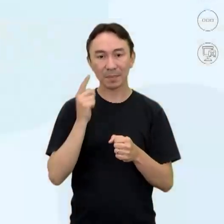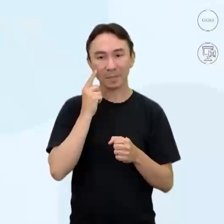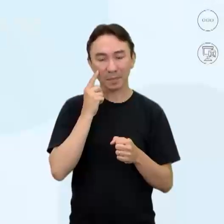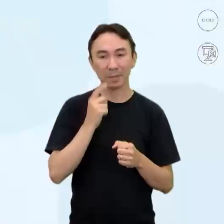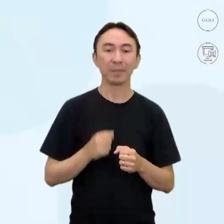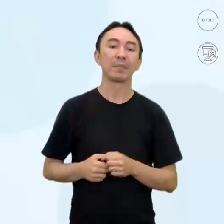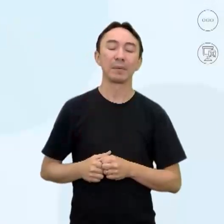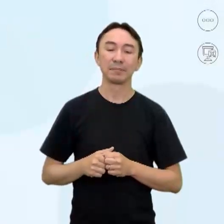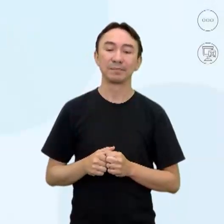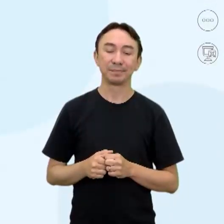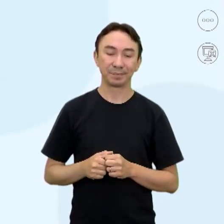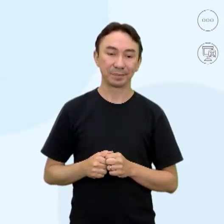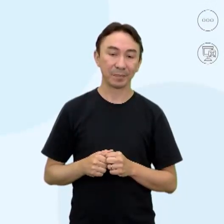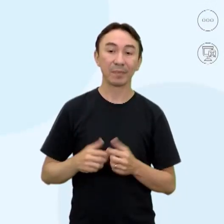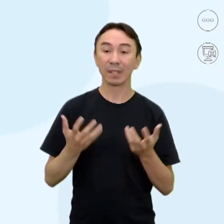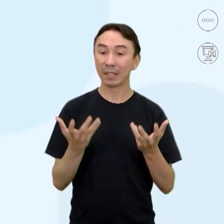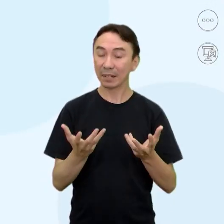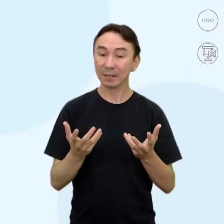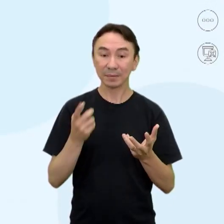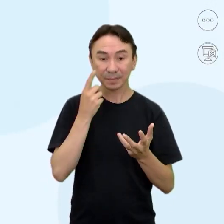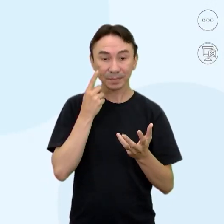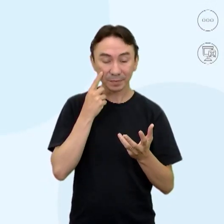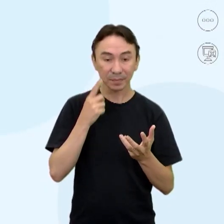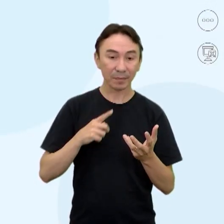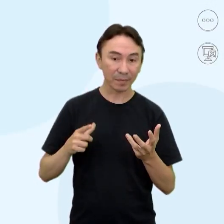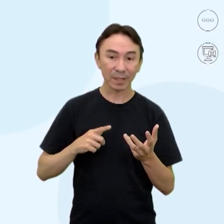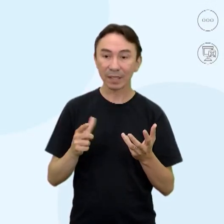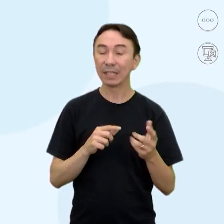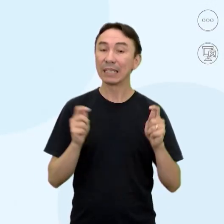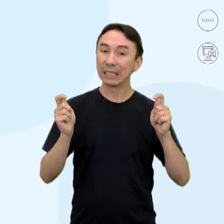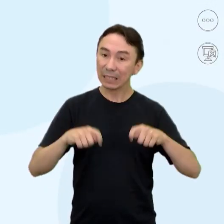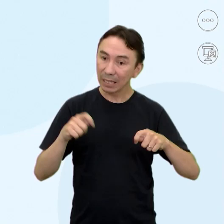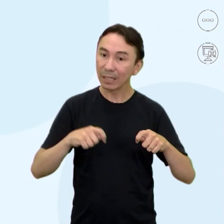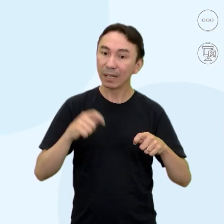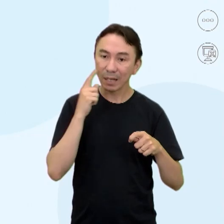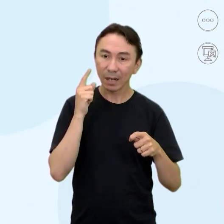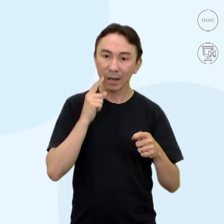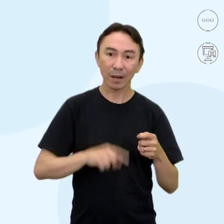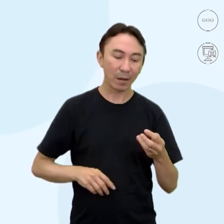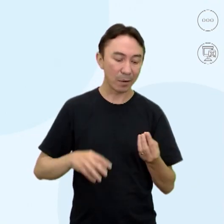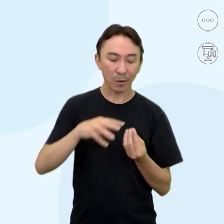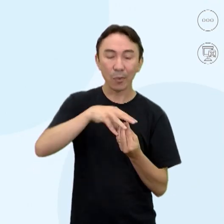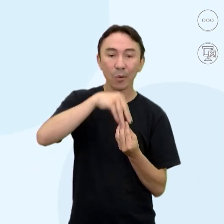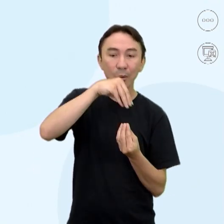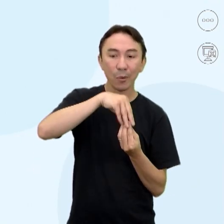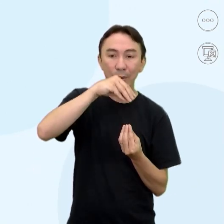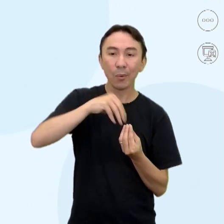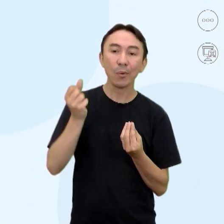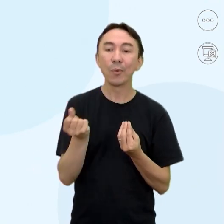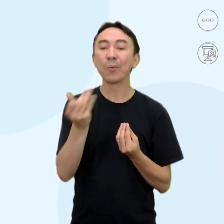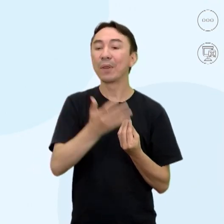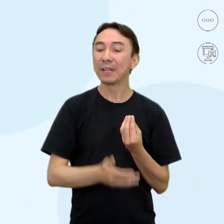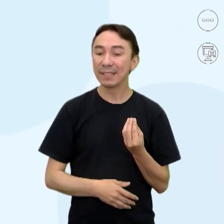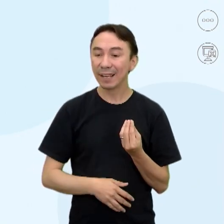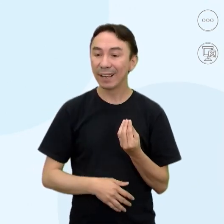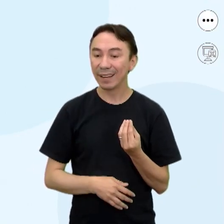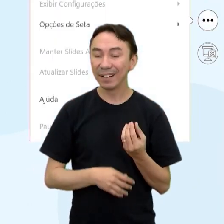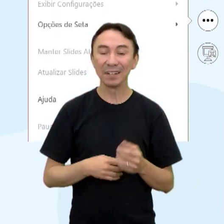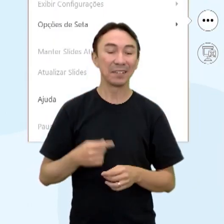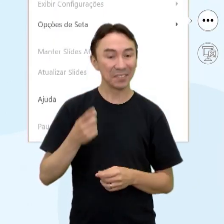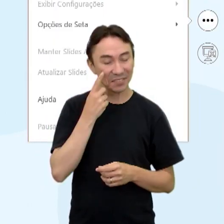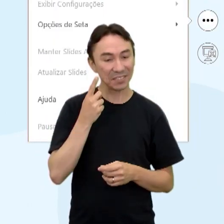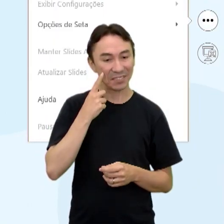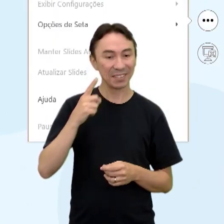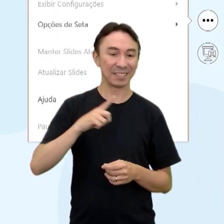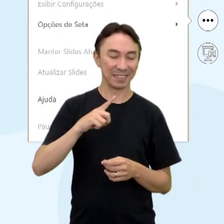nossa telinha. Eu quero saber, então, quantos salgadinhos são produzidos com 15 quilogramas de farinha. Então, a gente tem que fazer essa multiplicação,